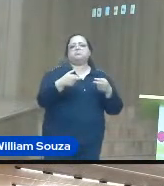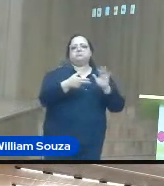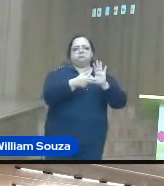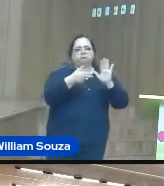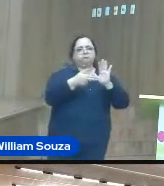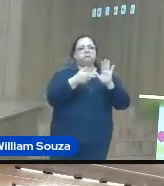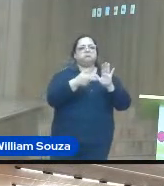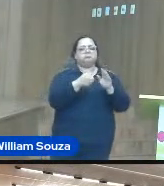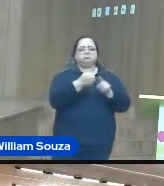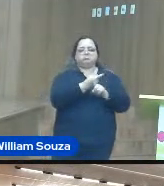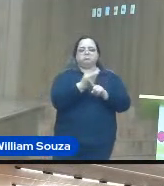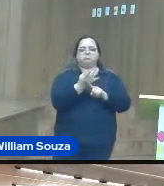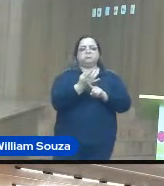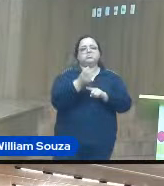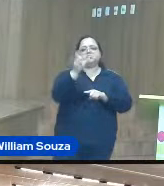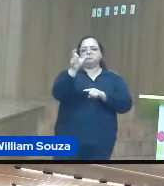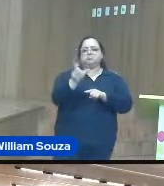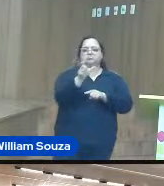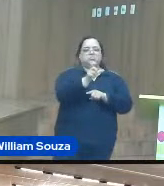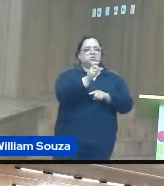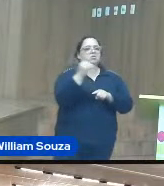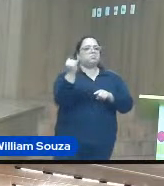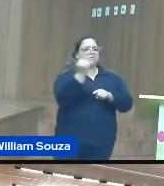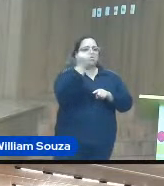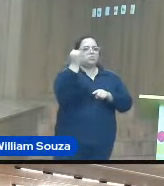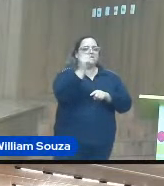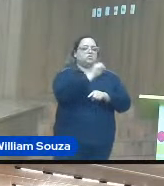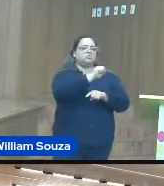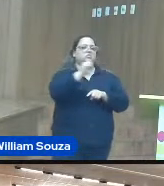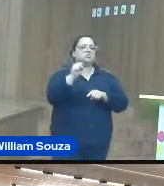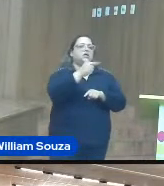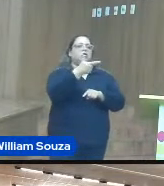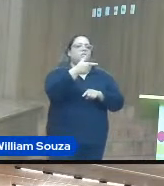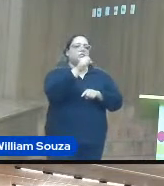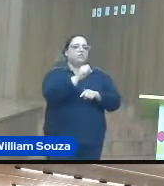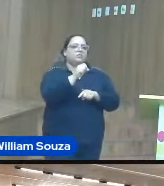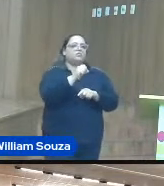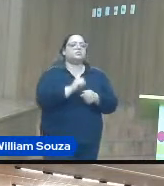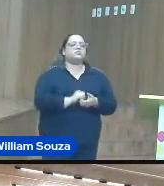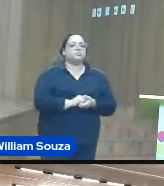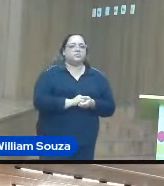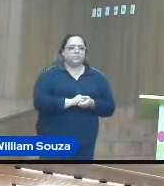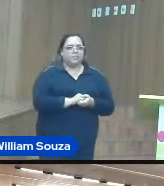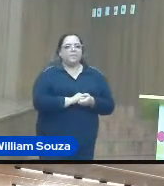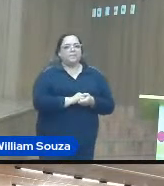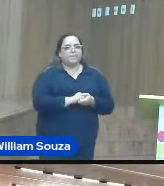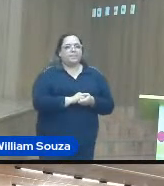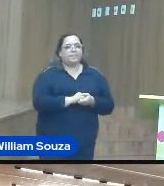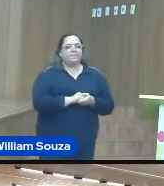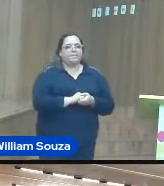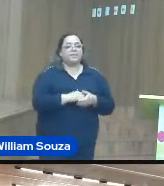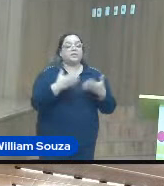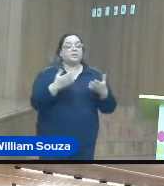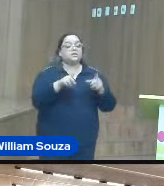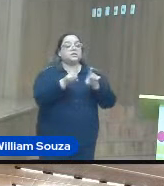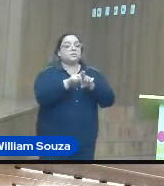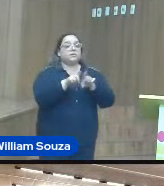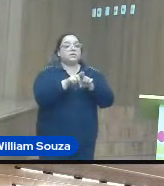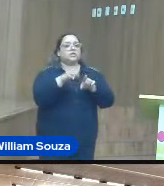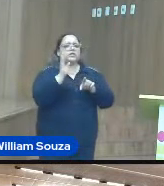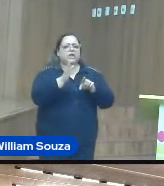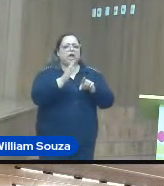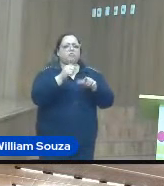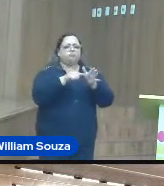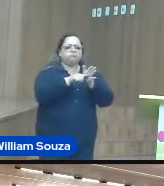muito importantes, né, do século XX, e que estavam trabalhando durante